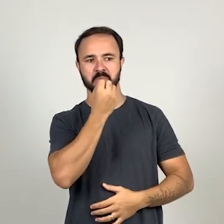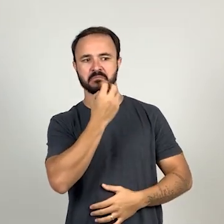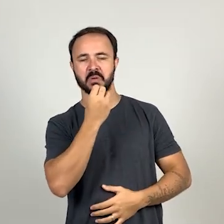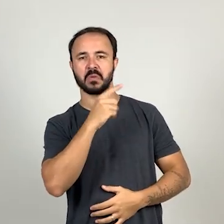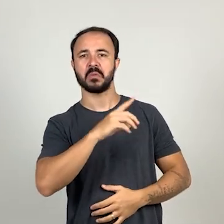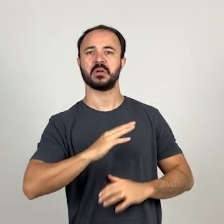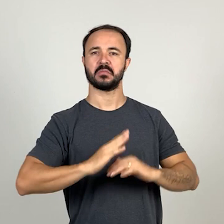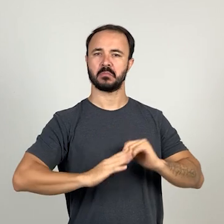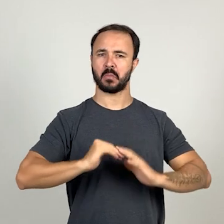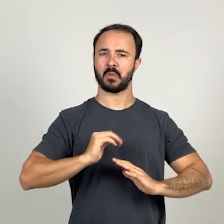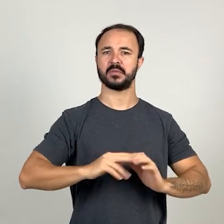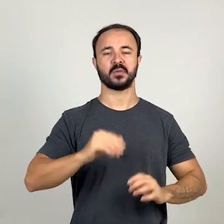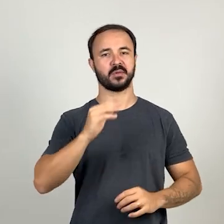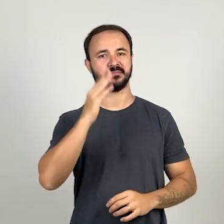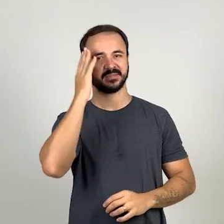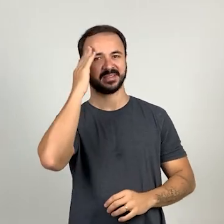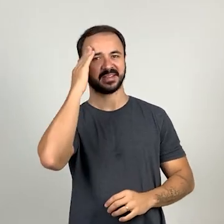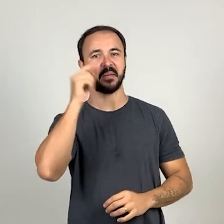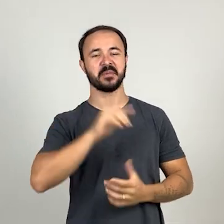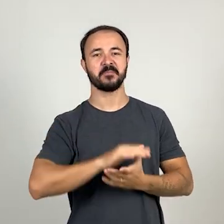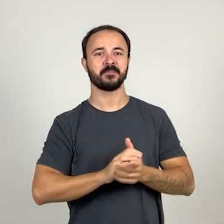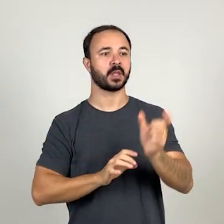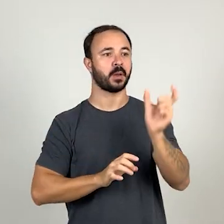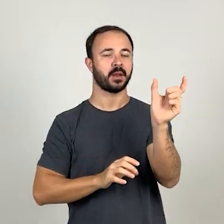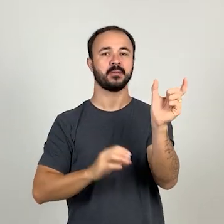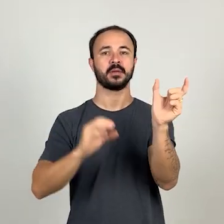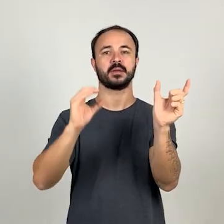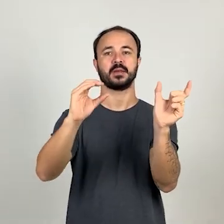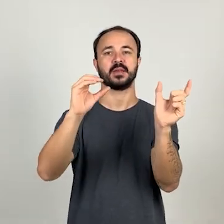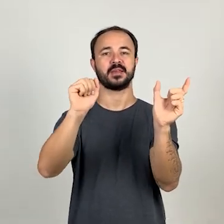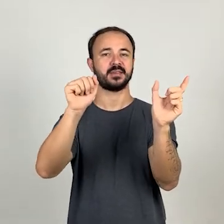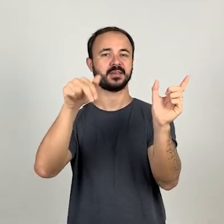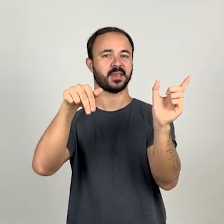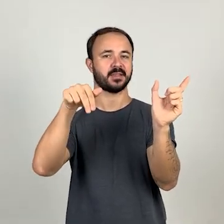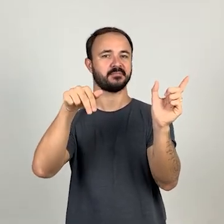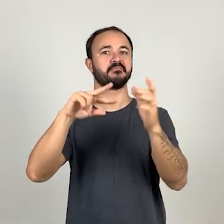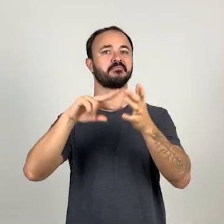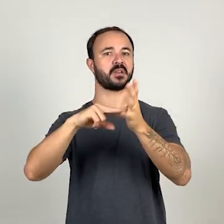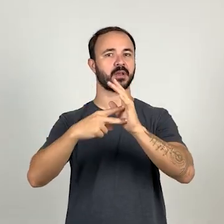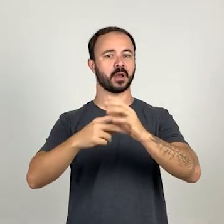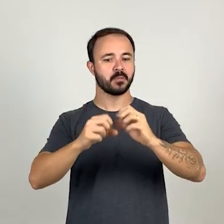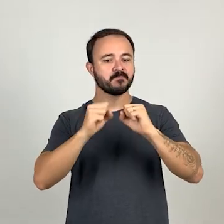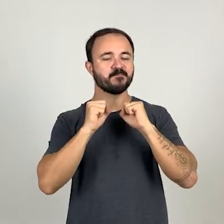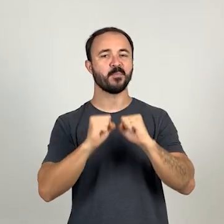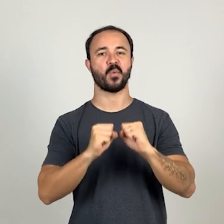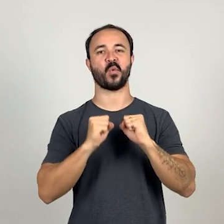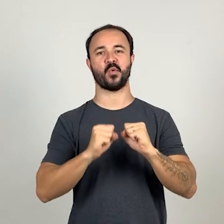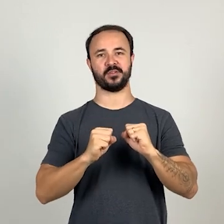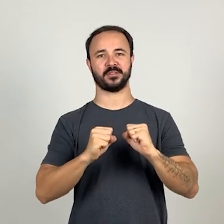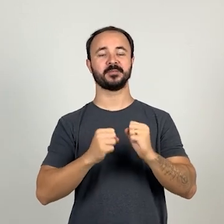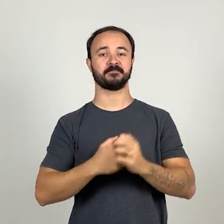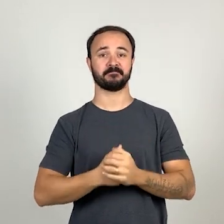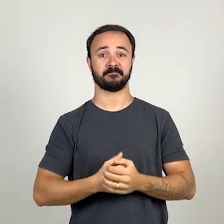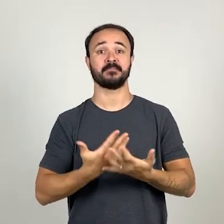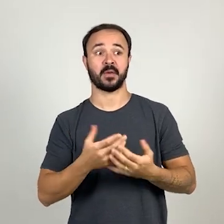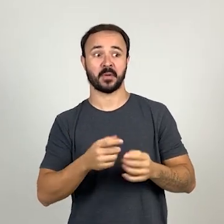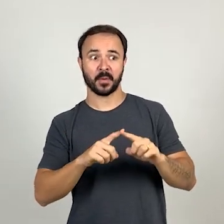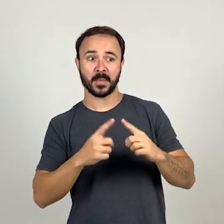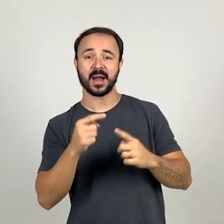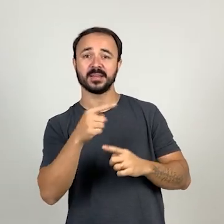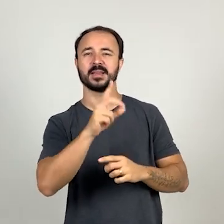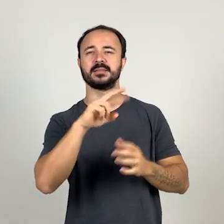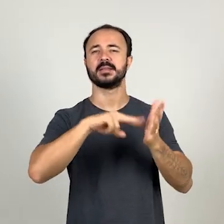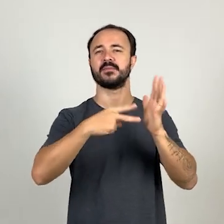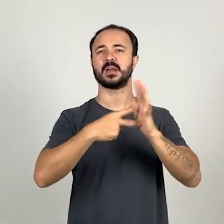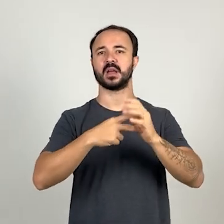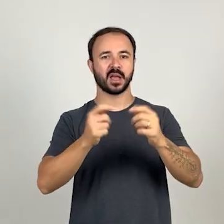verbo can, se você for traduzir, vai aparecer poder, a tradução de poder. Mas é um poder de conseguir, de saber